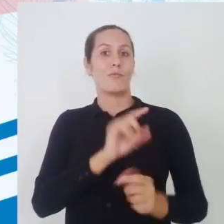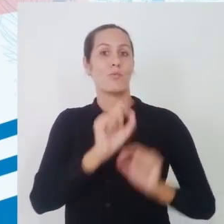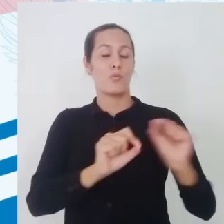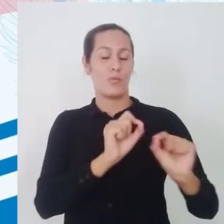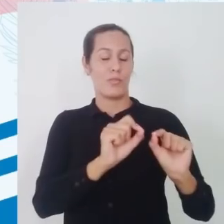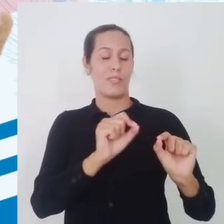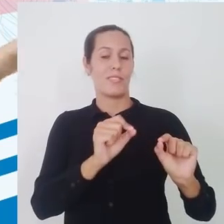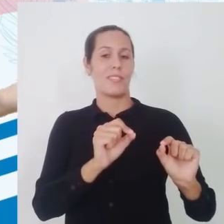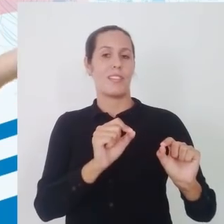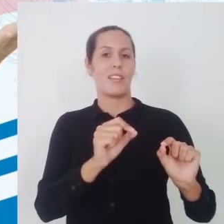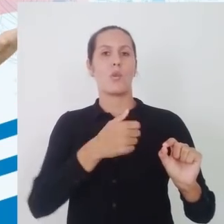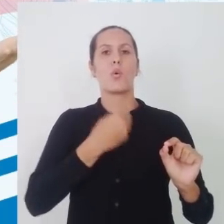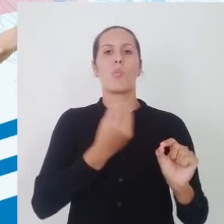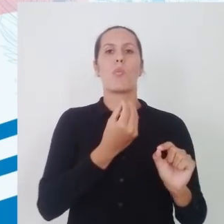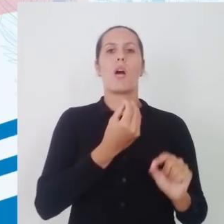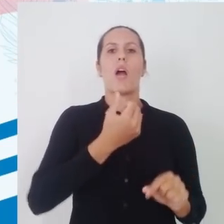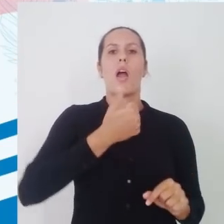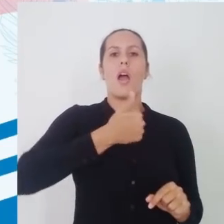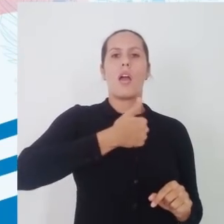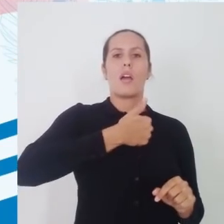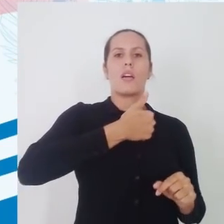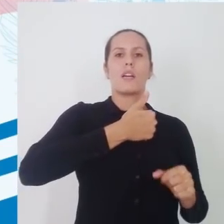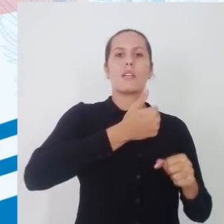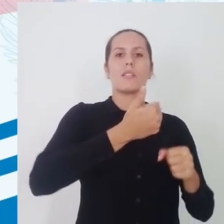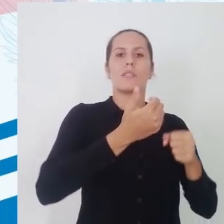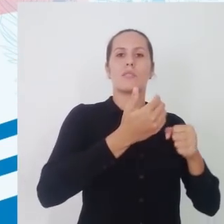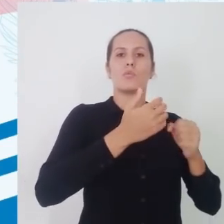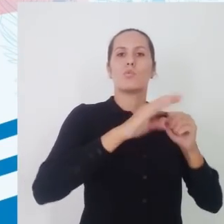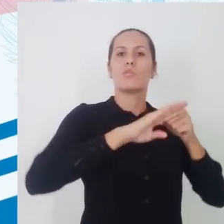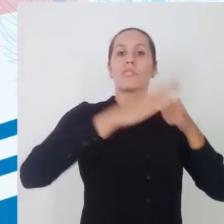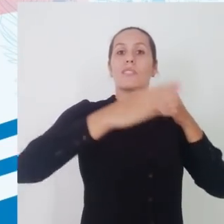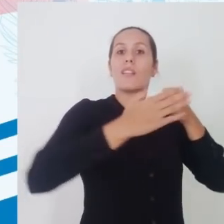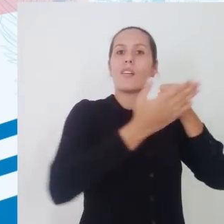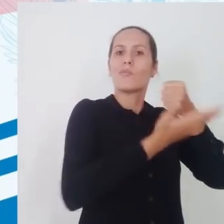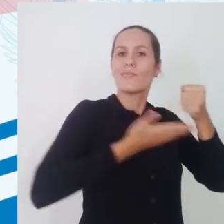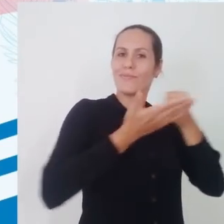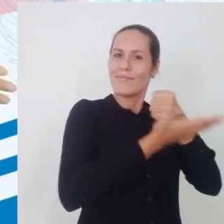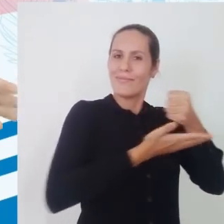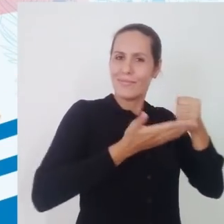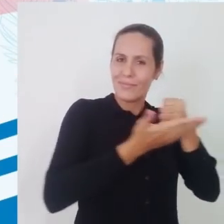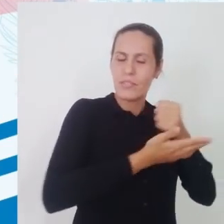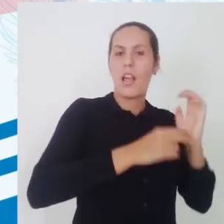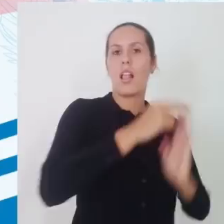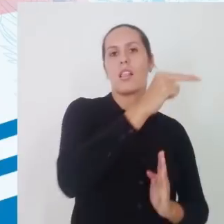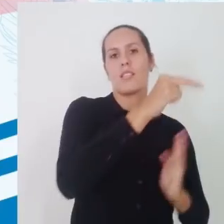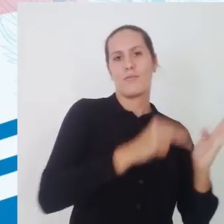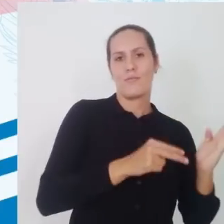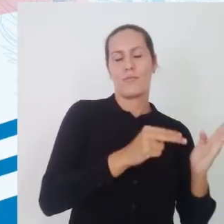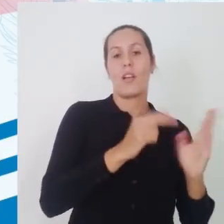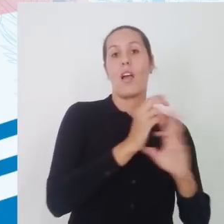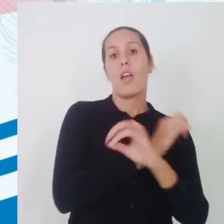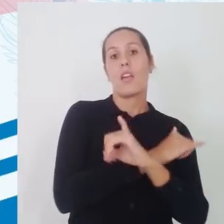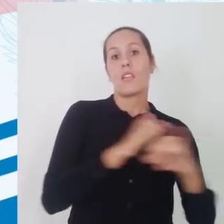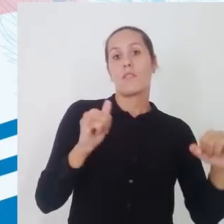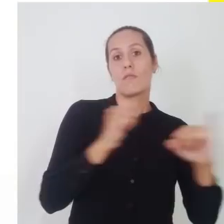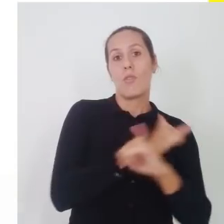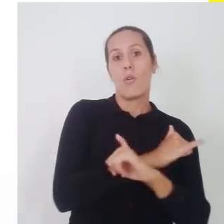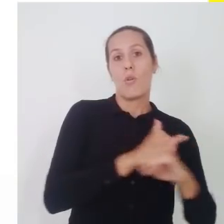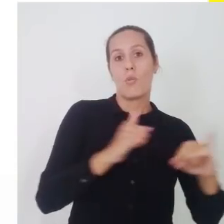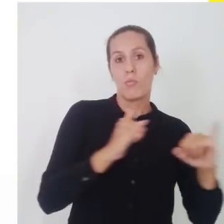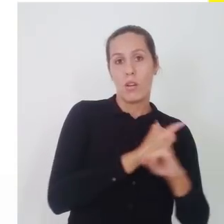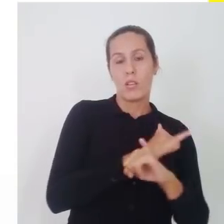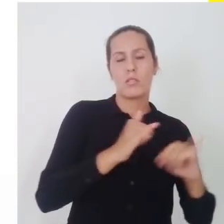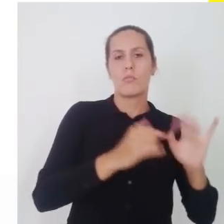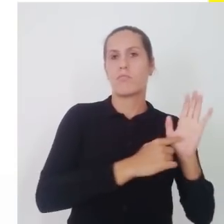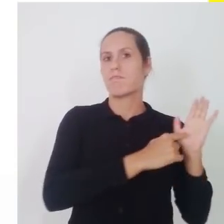informação explícita. É aquela informação que se identifica claramente, sem duplos sentidos.